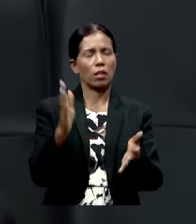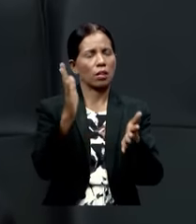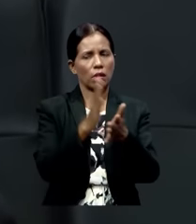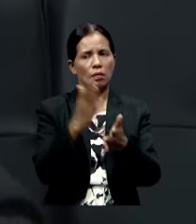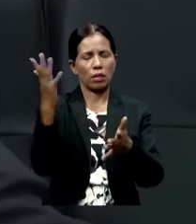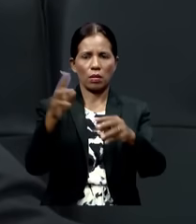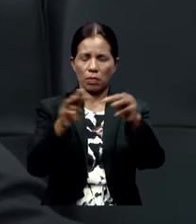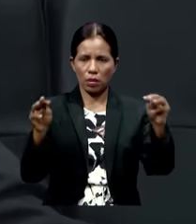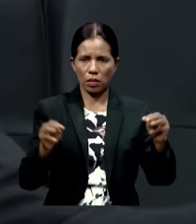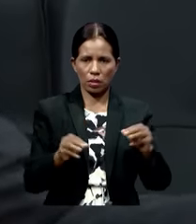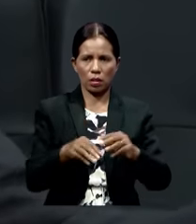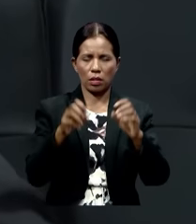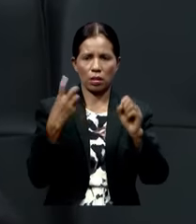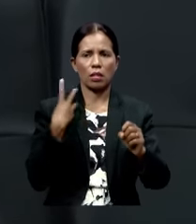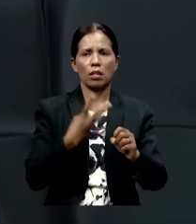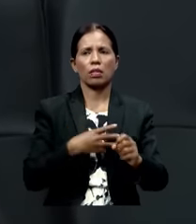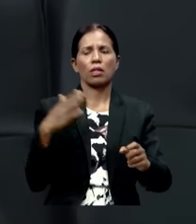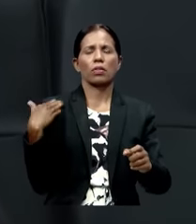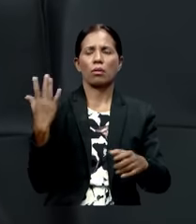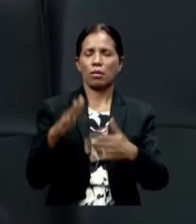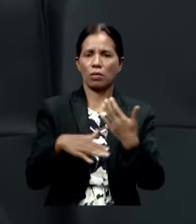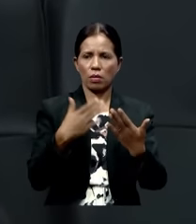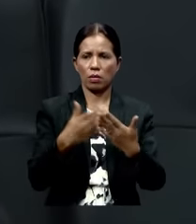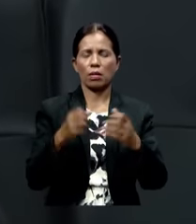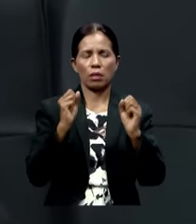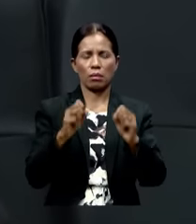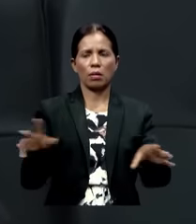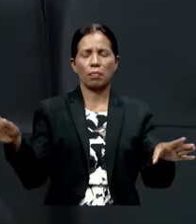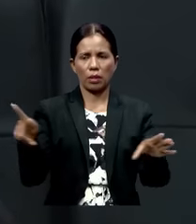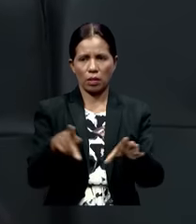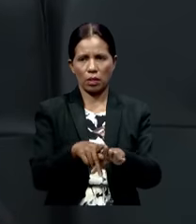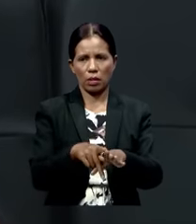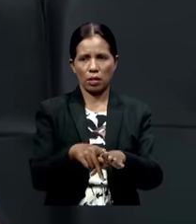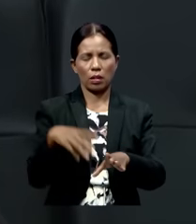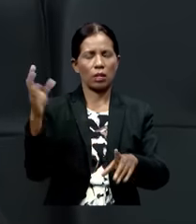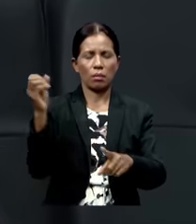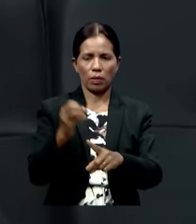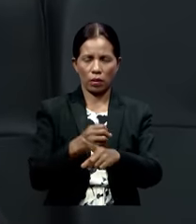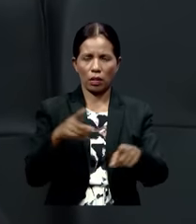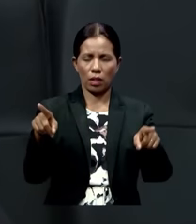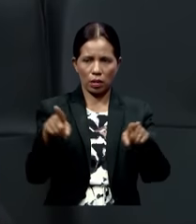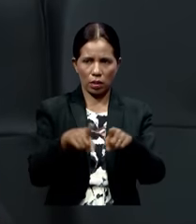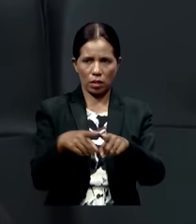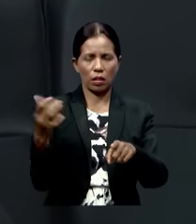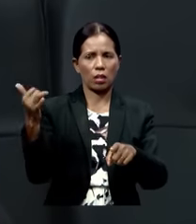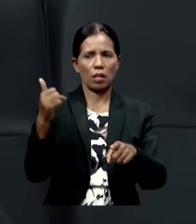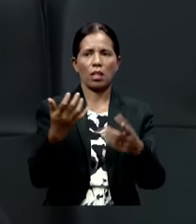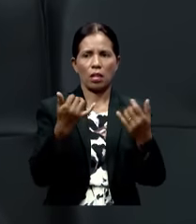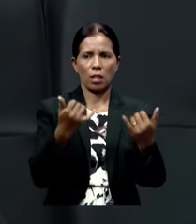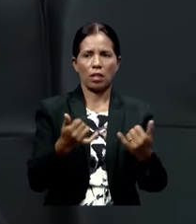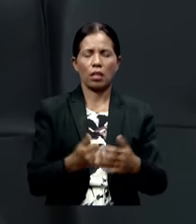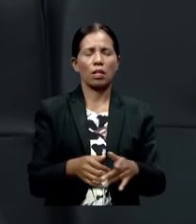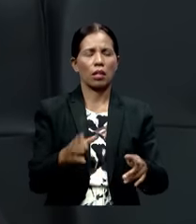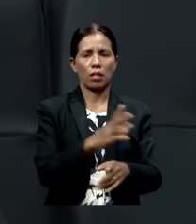ia município, anta no ne ita nia jovens serne bele participamos e habe oportunidade de hanesan sirane bema agora